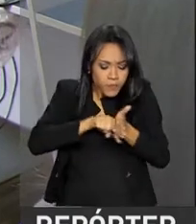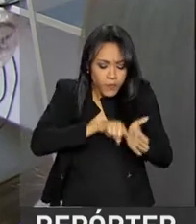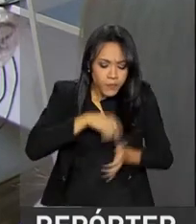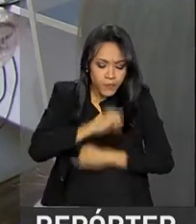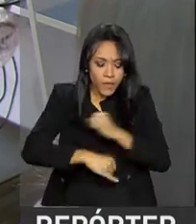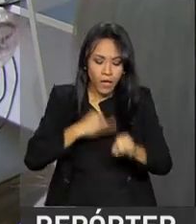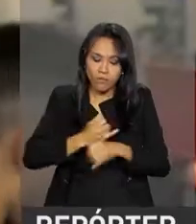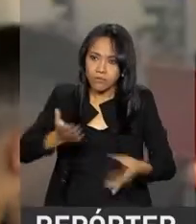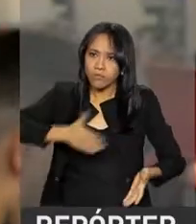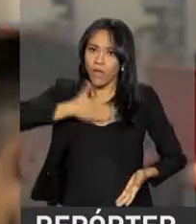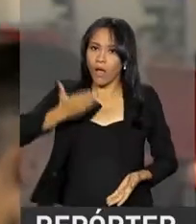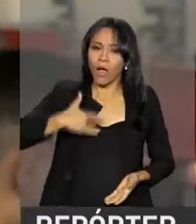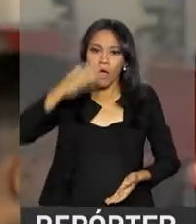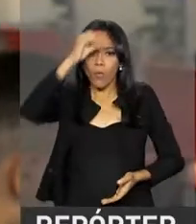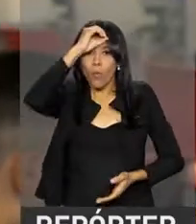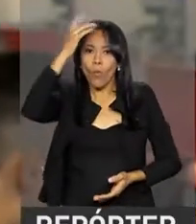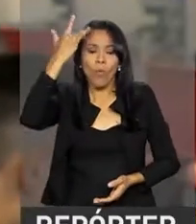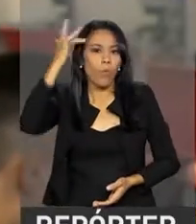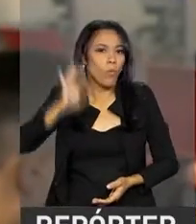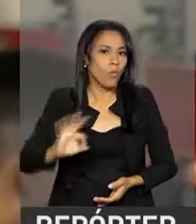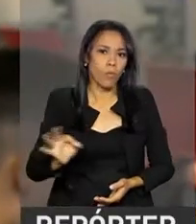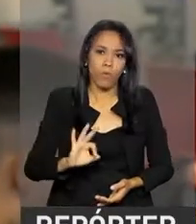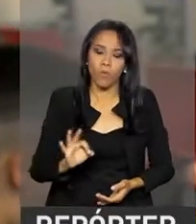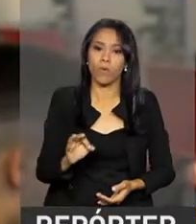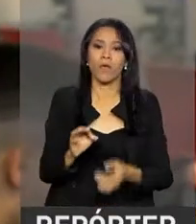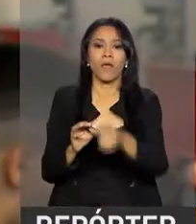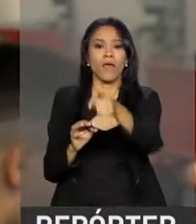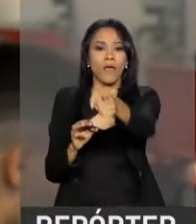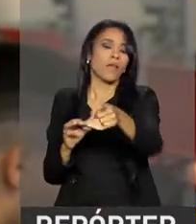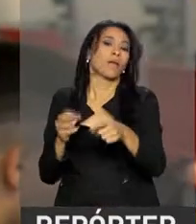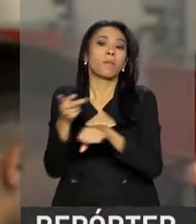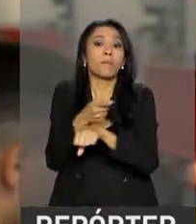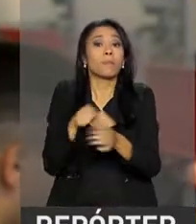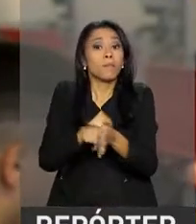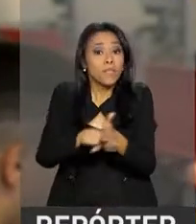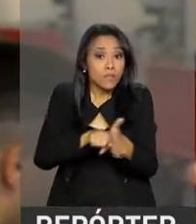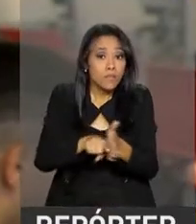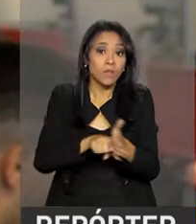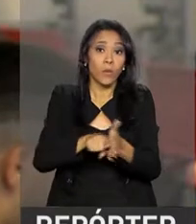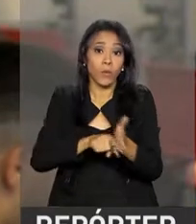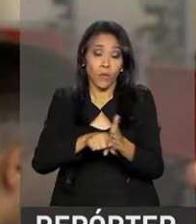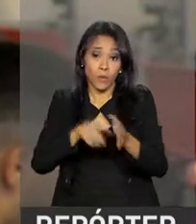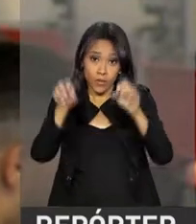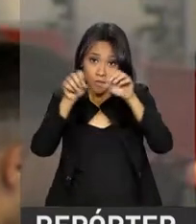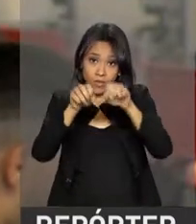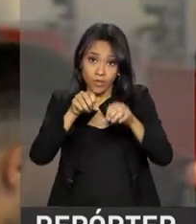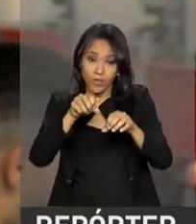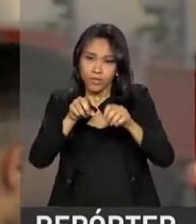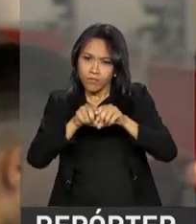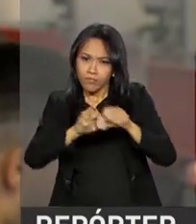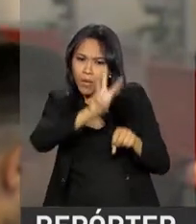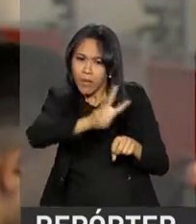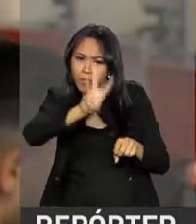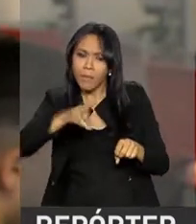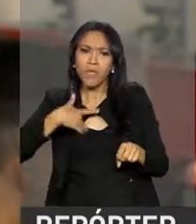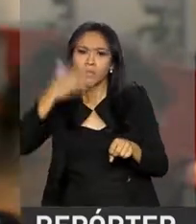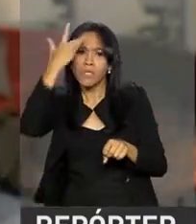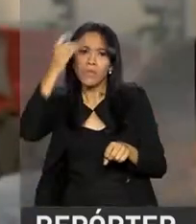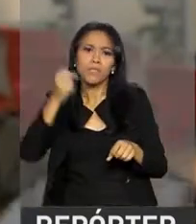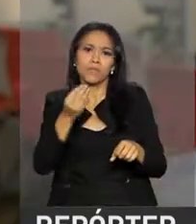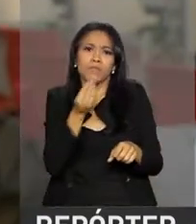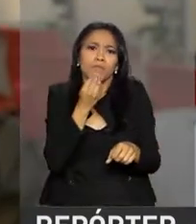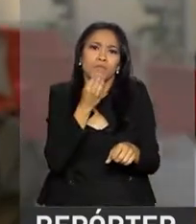ficou surpresa. Eu estava pesquisando em sites e hoje eu decidi vir aqui para poder me cadastrar e eu não sabia que eu poderia pesquisar em